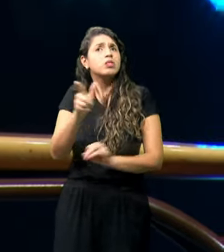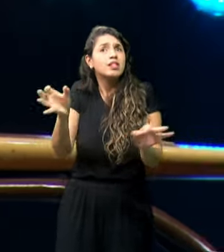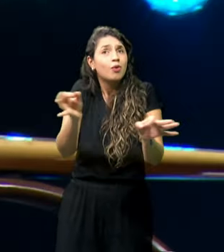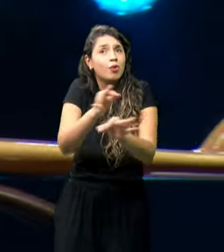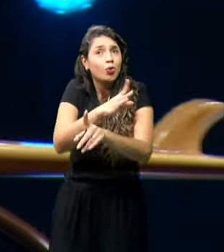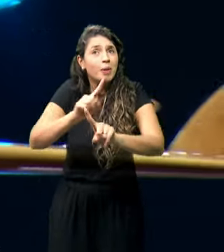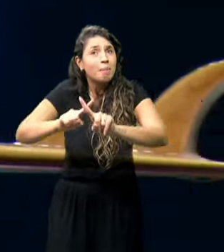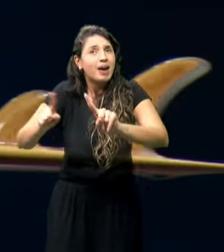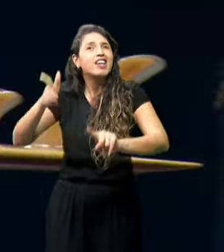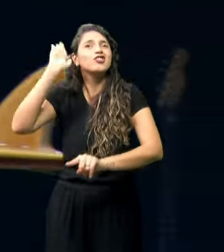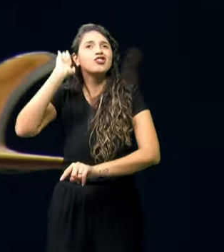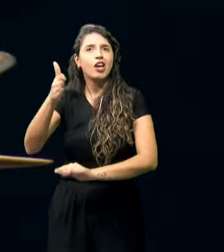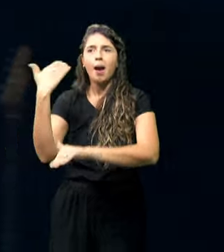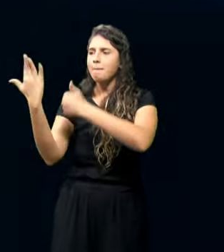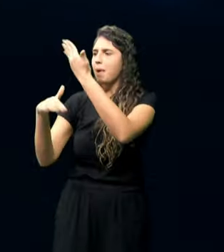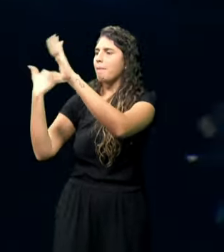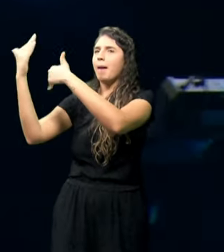Agora escuta essa aqui, ó.